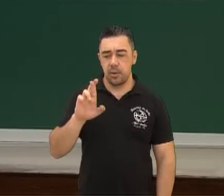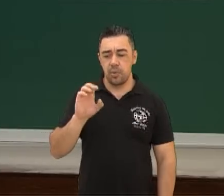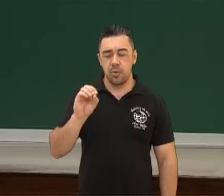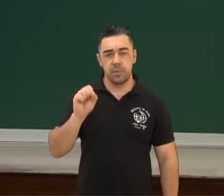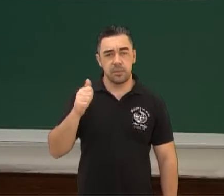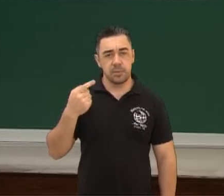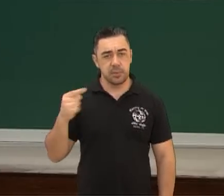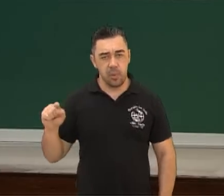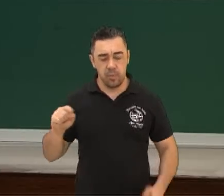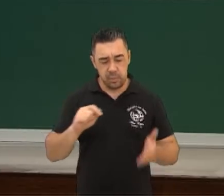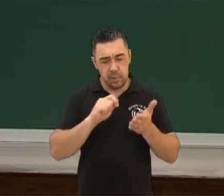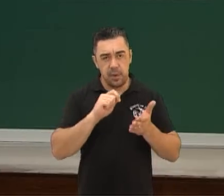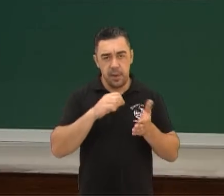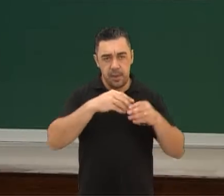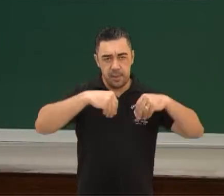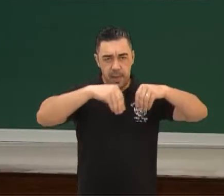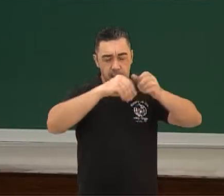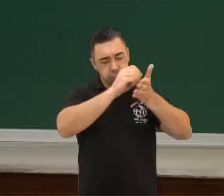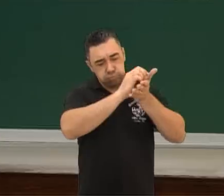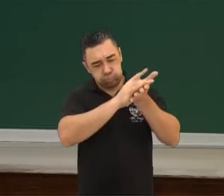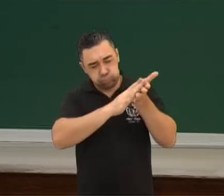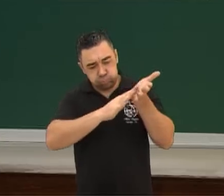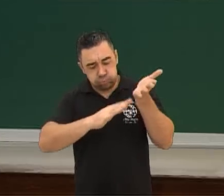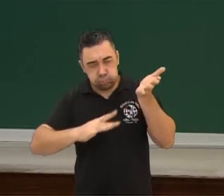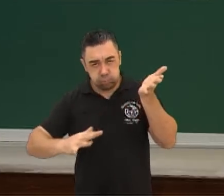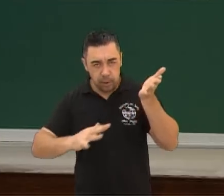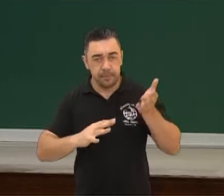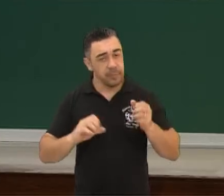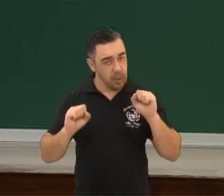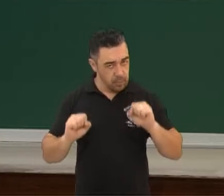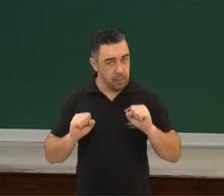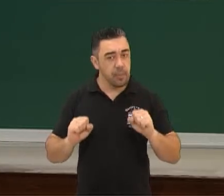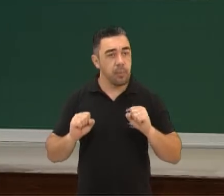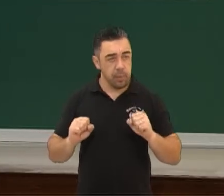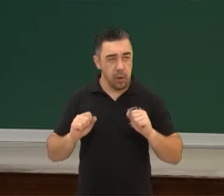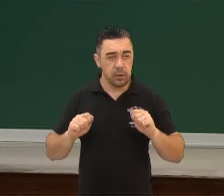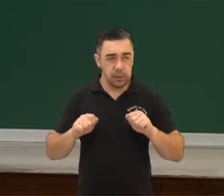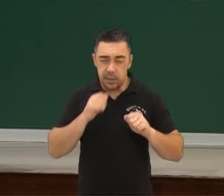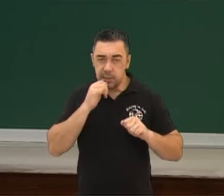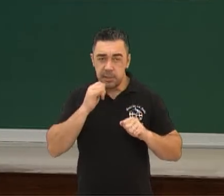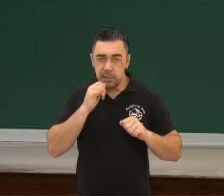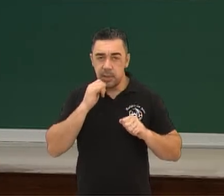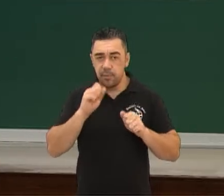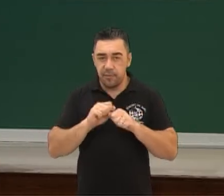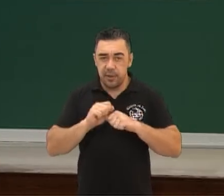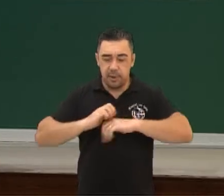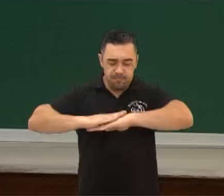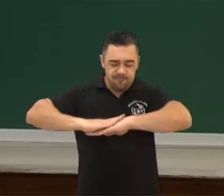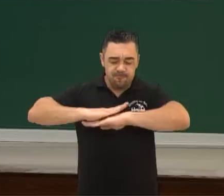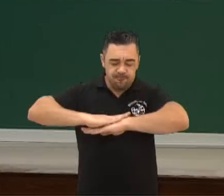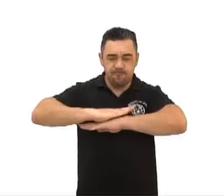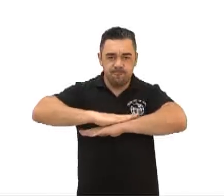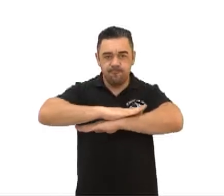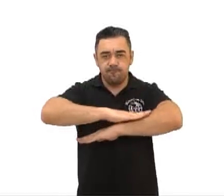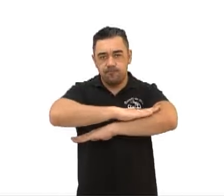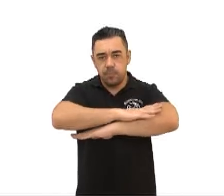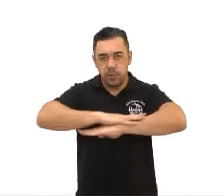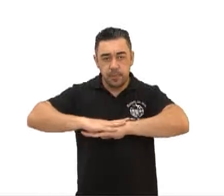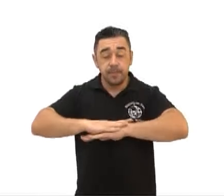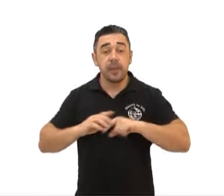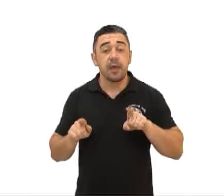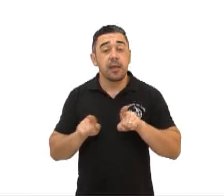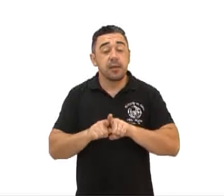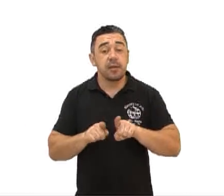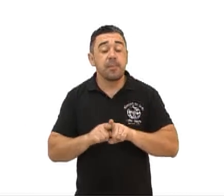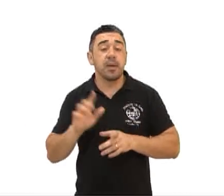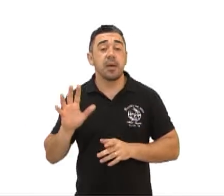ali de um período muito longo das máquinas pode trazer a compactação do solo. E também o